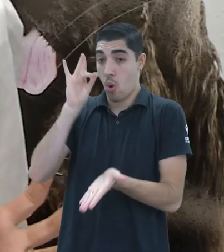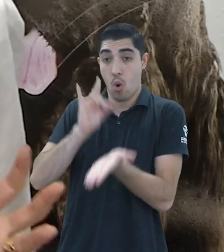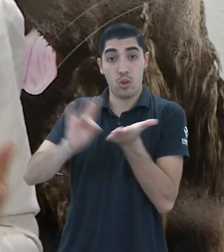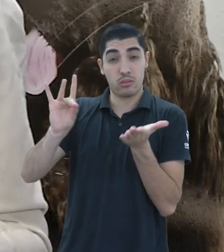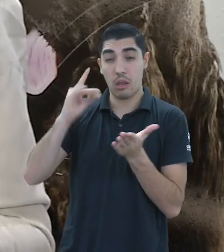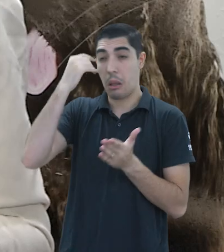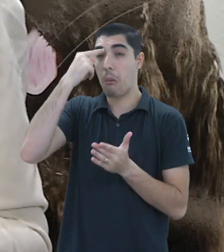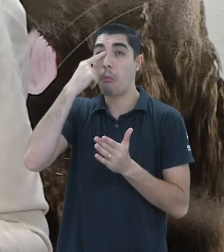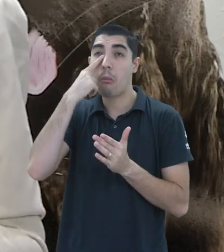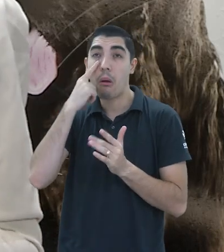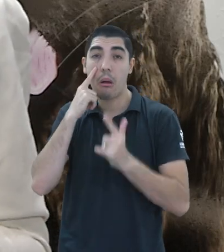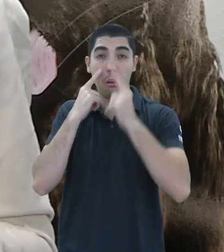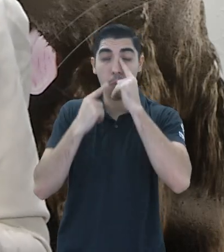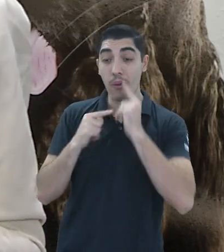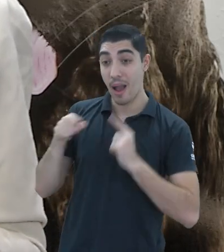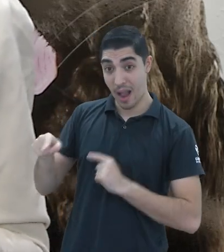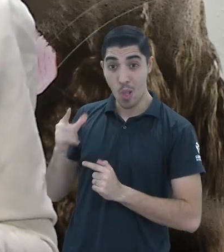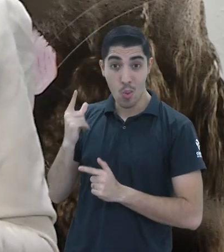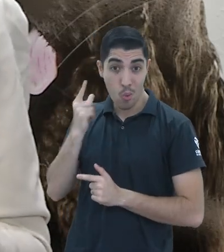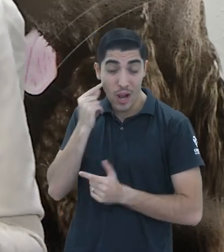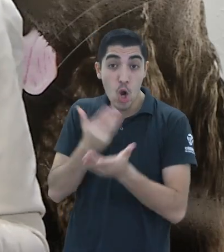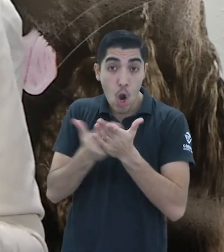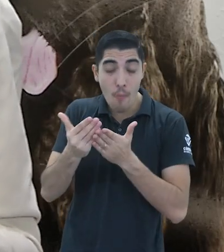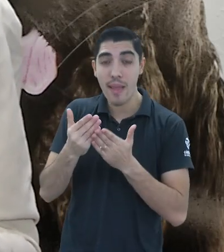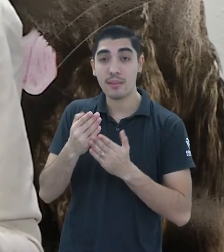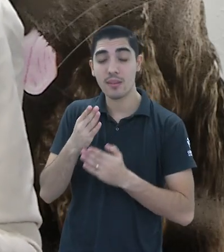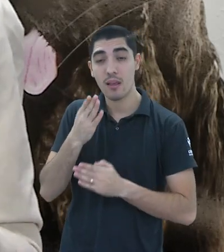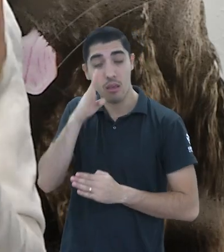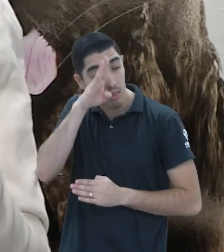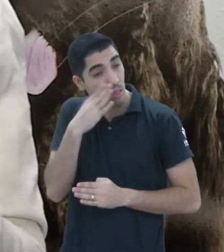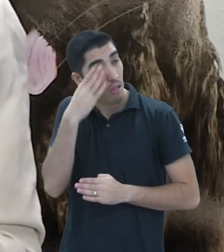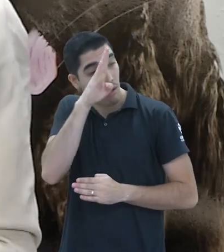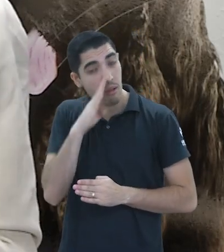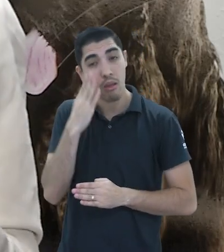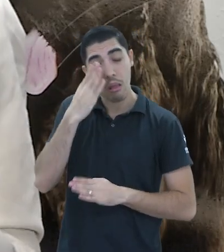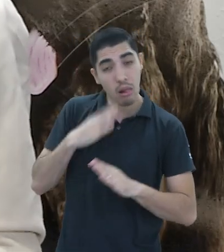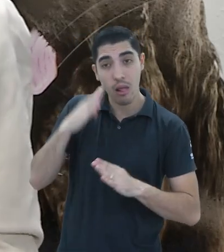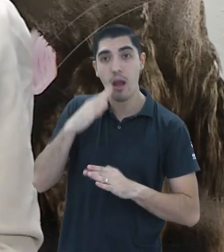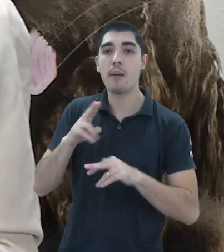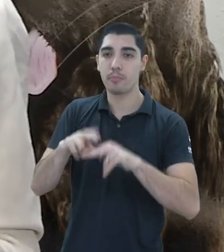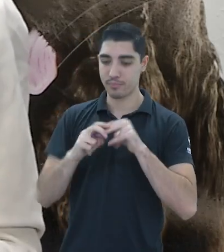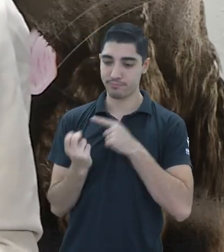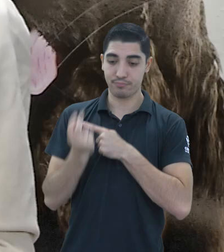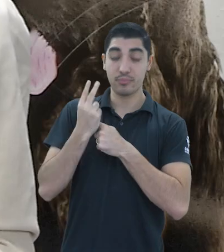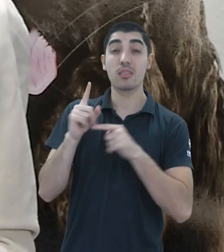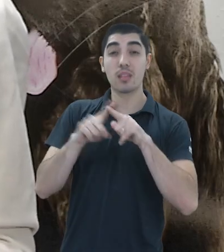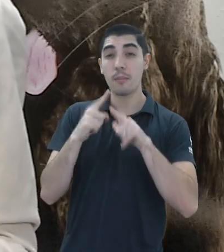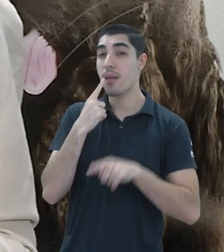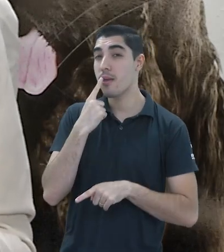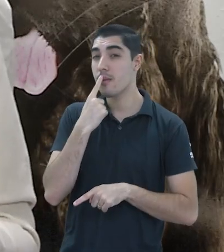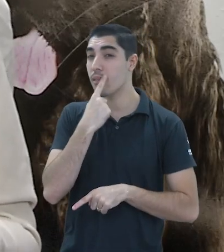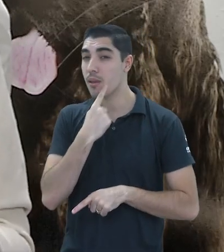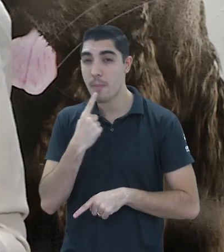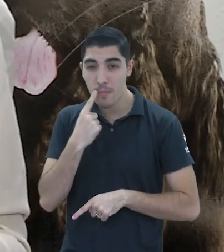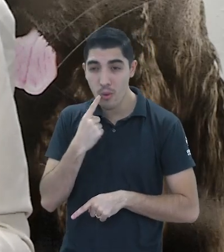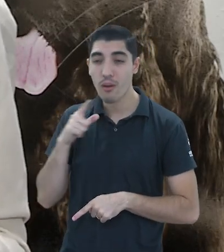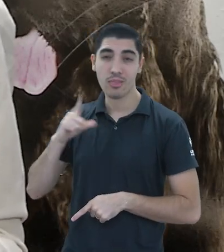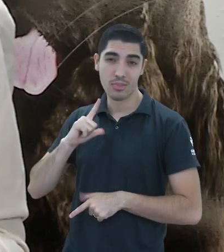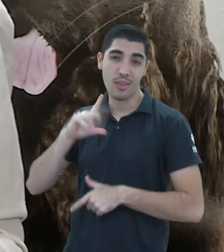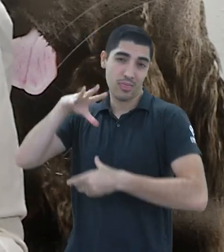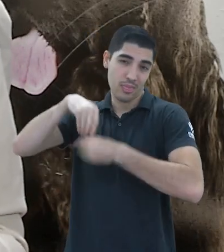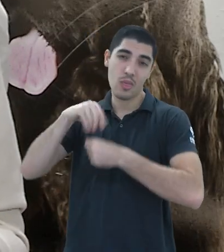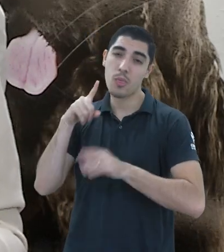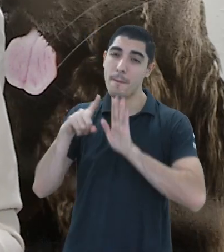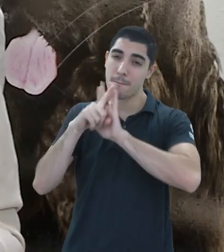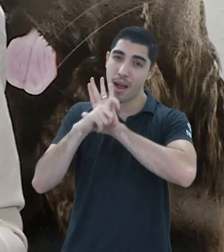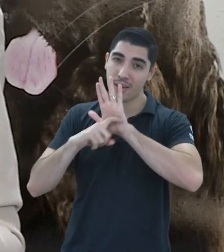limpo, ele detesta essa secreção aqui e ele fica ali, e aí isso pode sim gerar outros problemas. Sim. A boca é muito